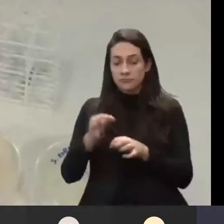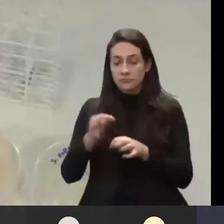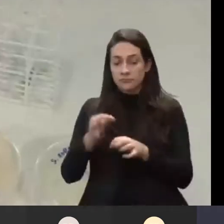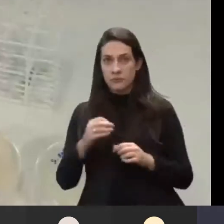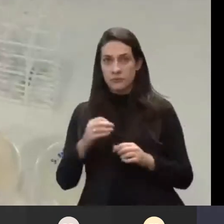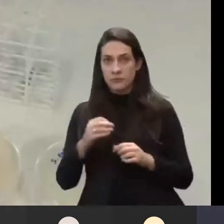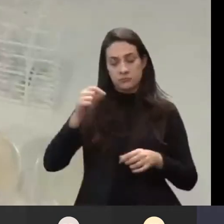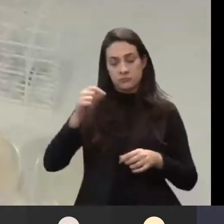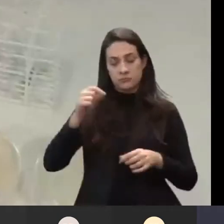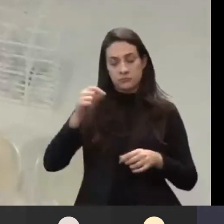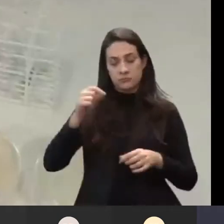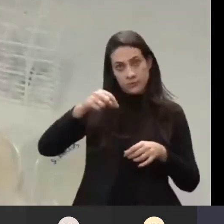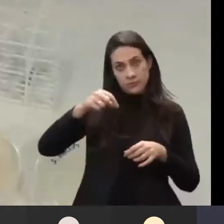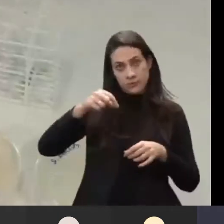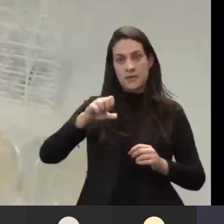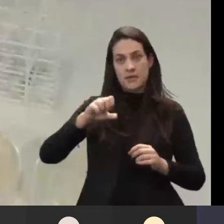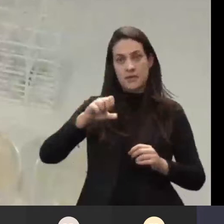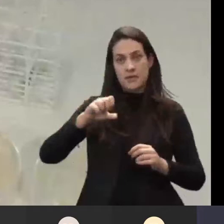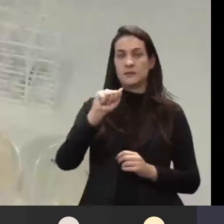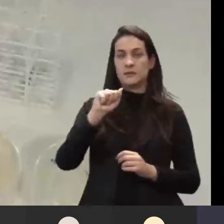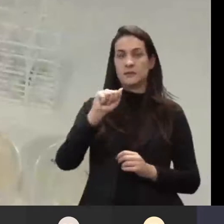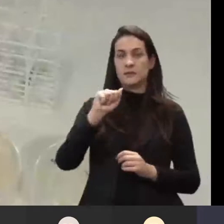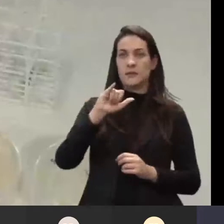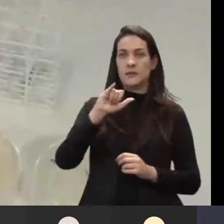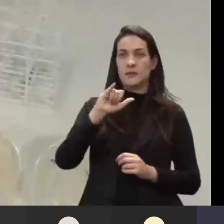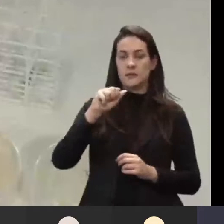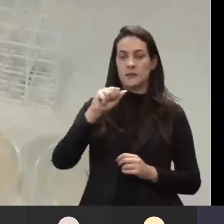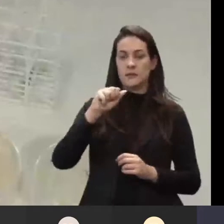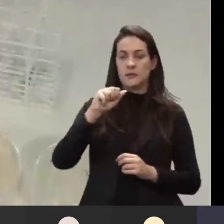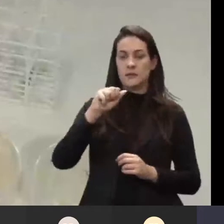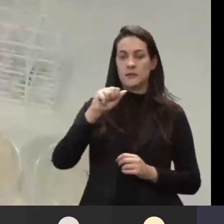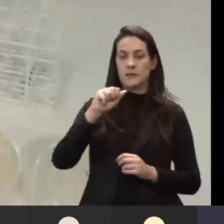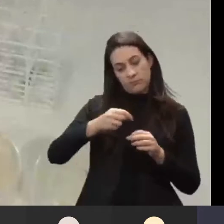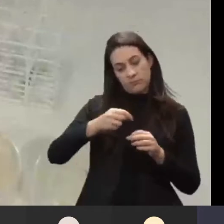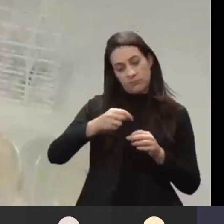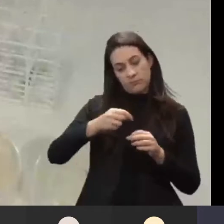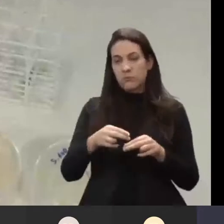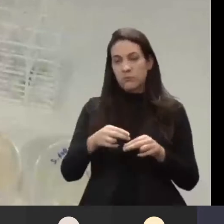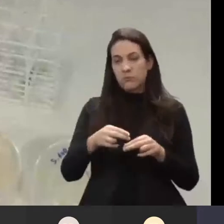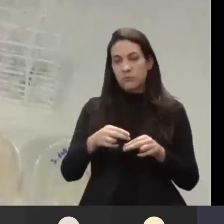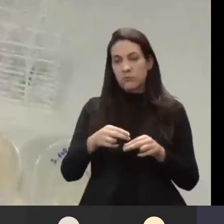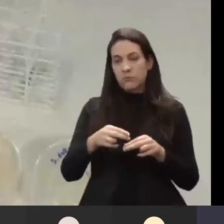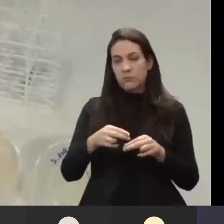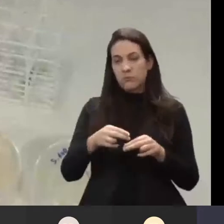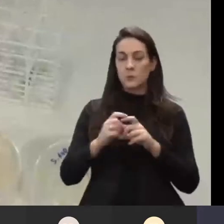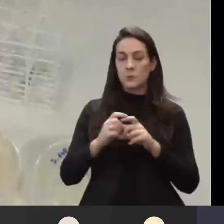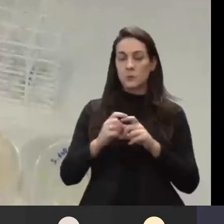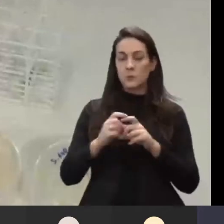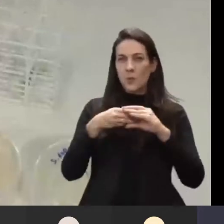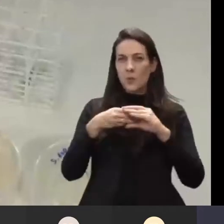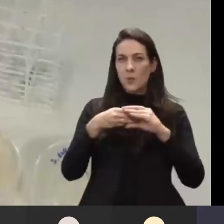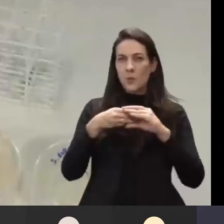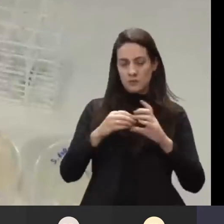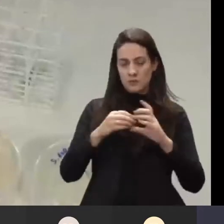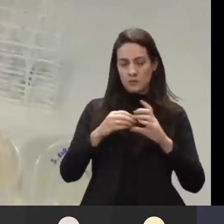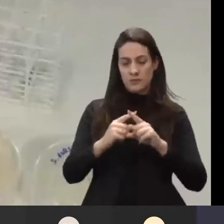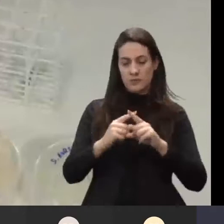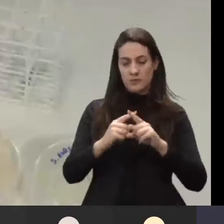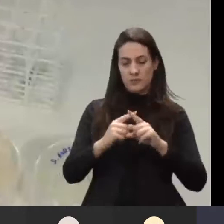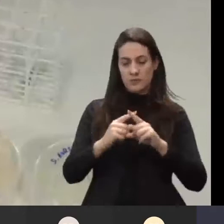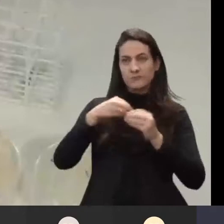vai homogeneizar na salina. Então, vai diluir, vai suspender toda essa célula bacteriana na salina.